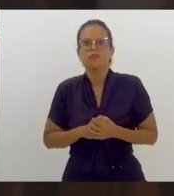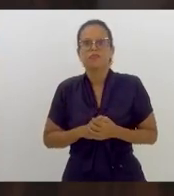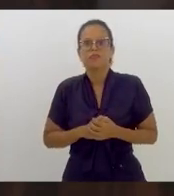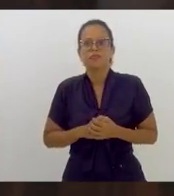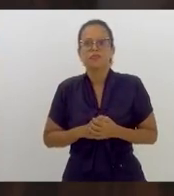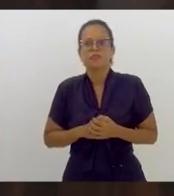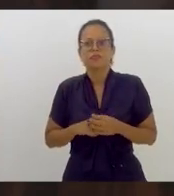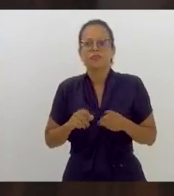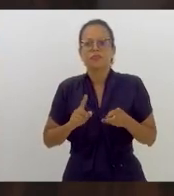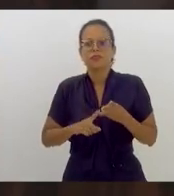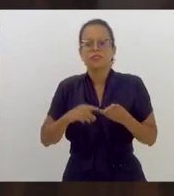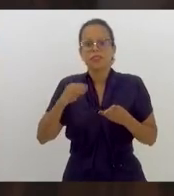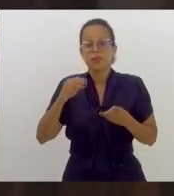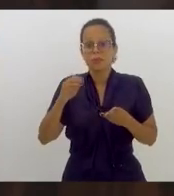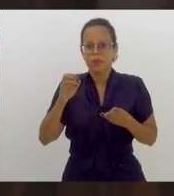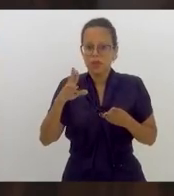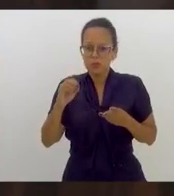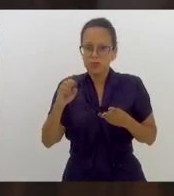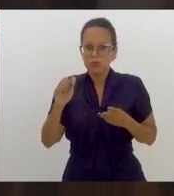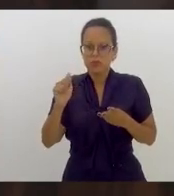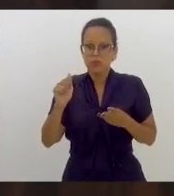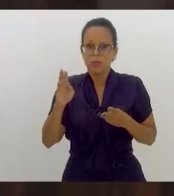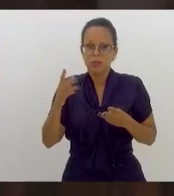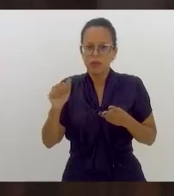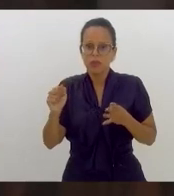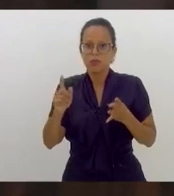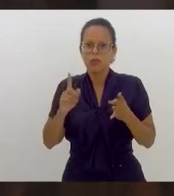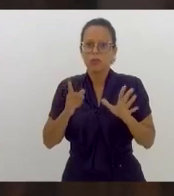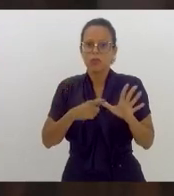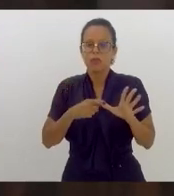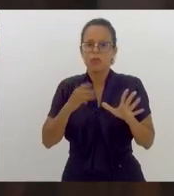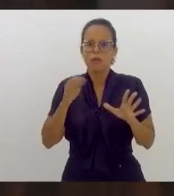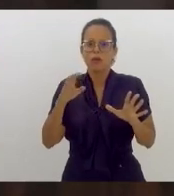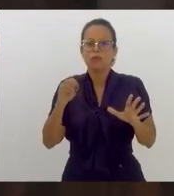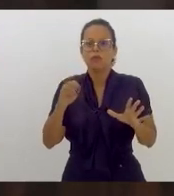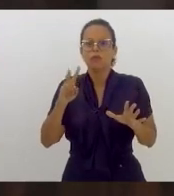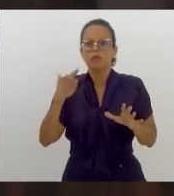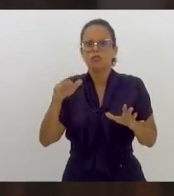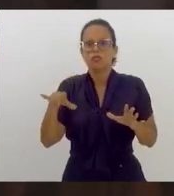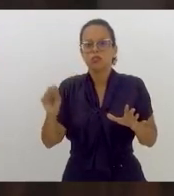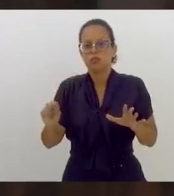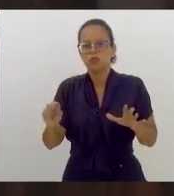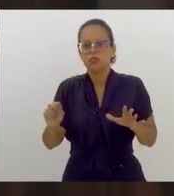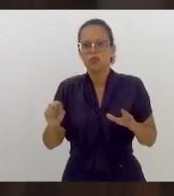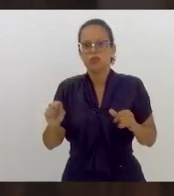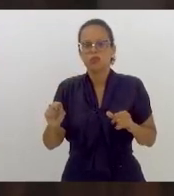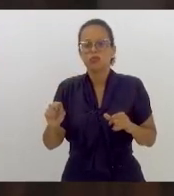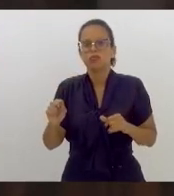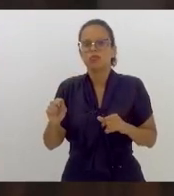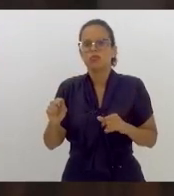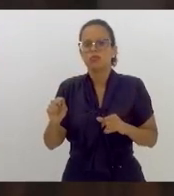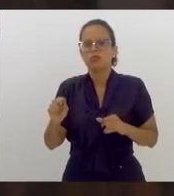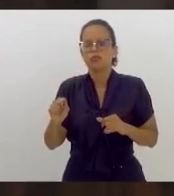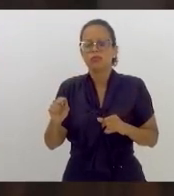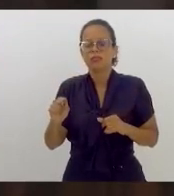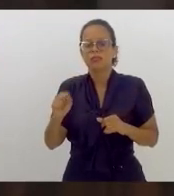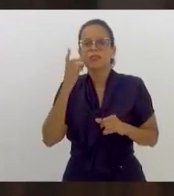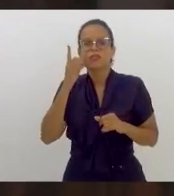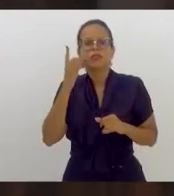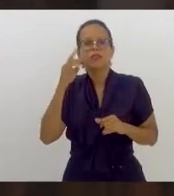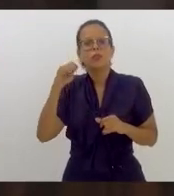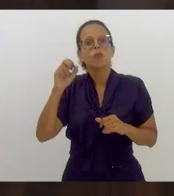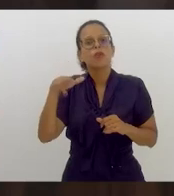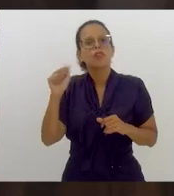Deputado Marcos Abraão, deputado Marcos Vinícius, presente, vai votar. Deputada Mônica